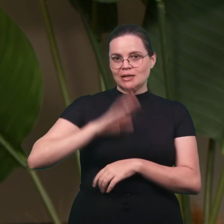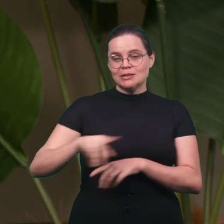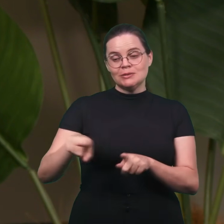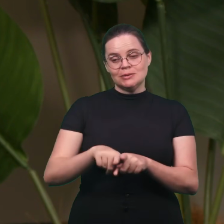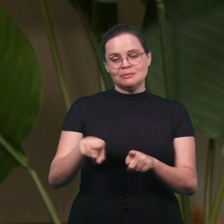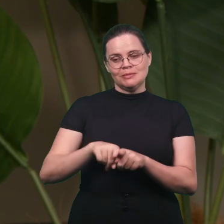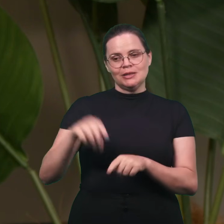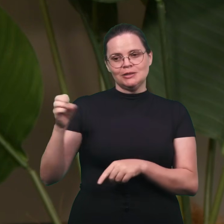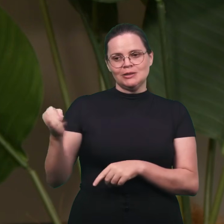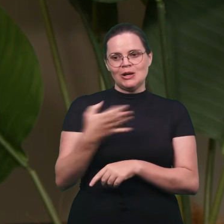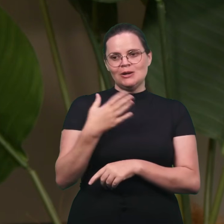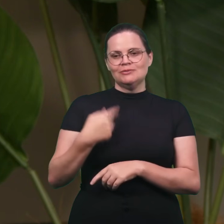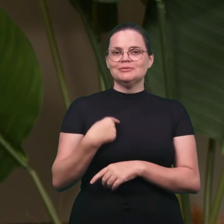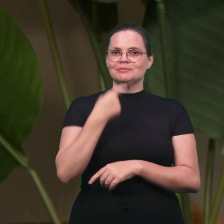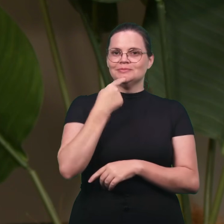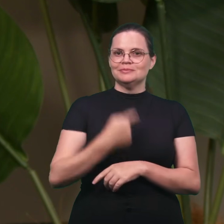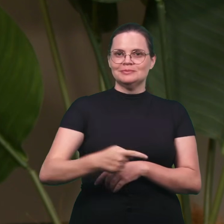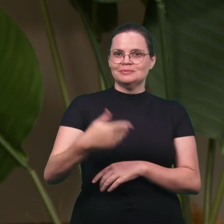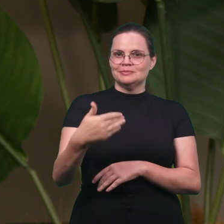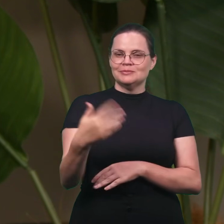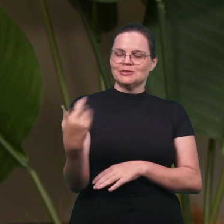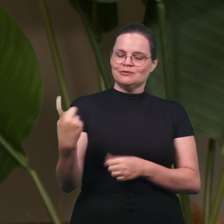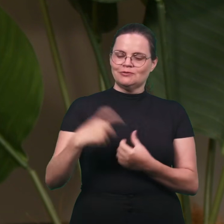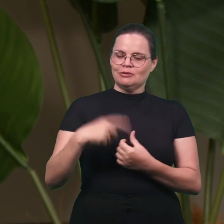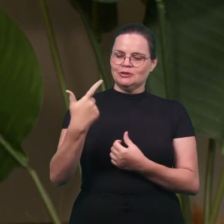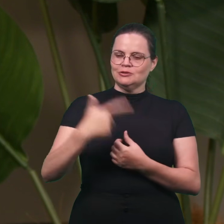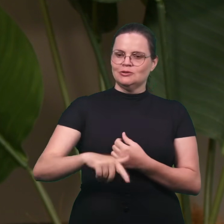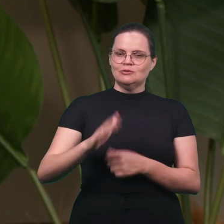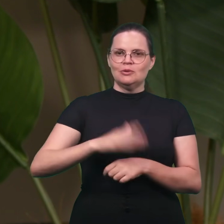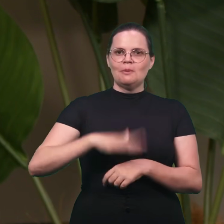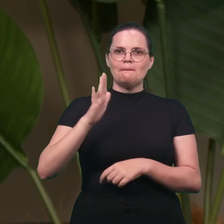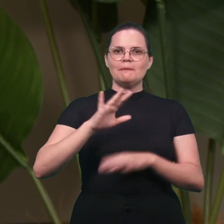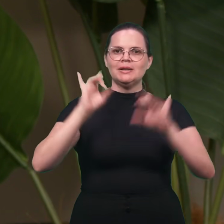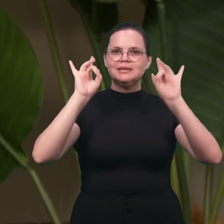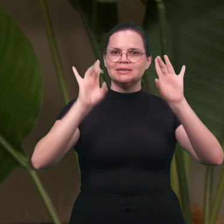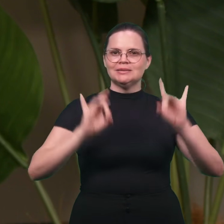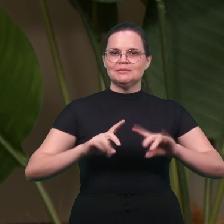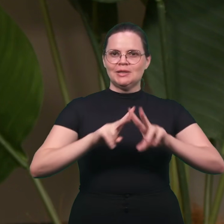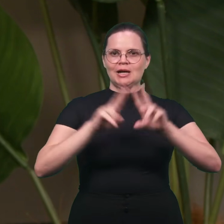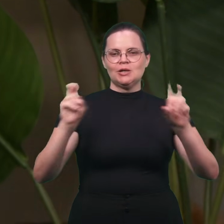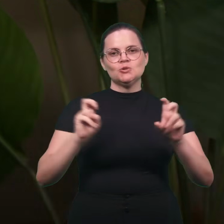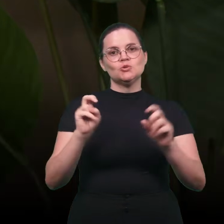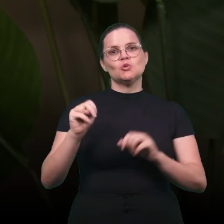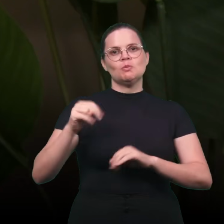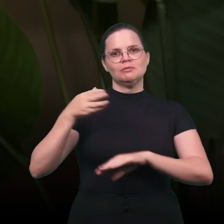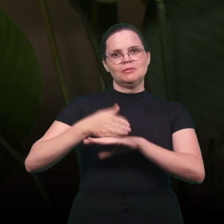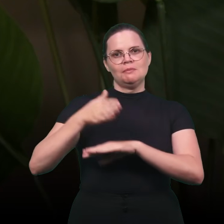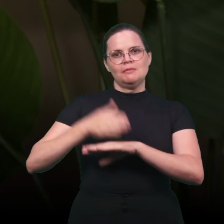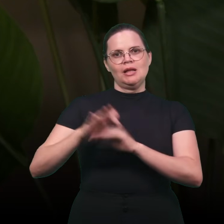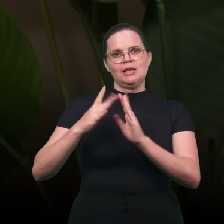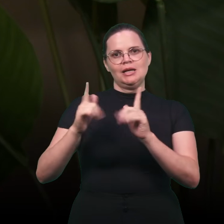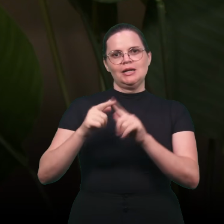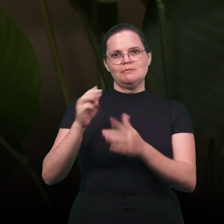país, do Brasil, e na semana que vem estaremos de volta com mais um especial Crescendo na